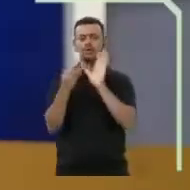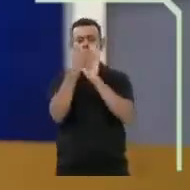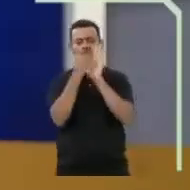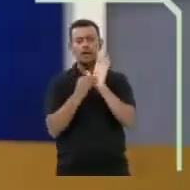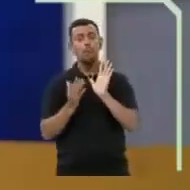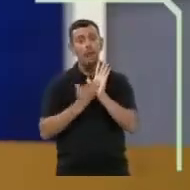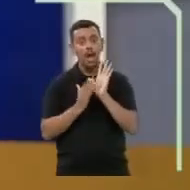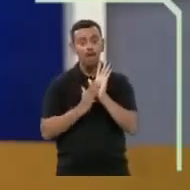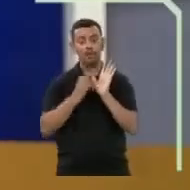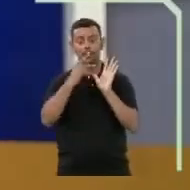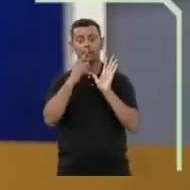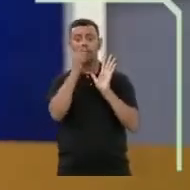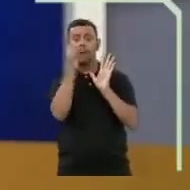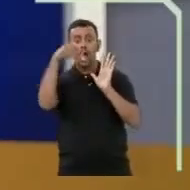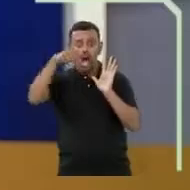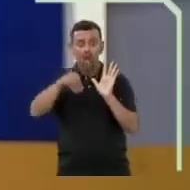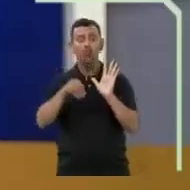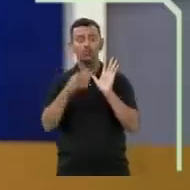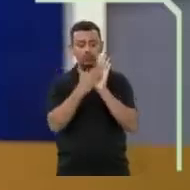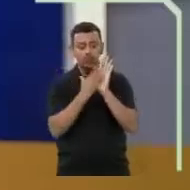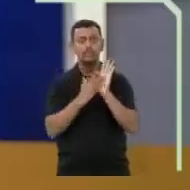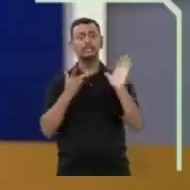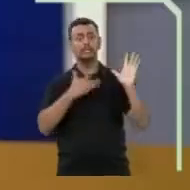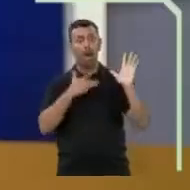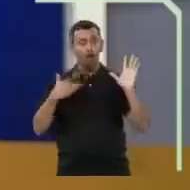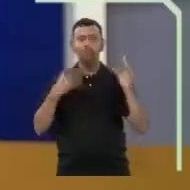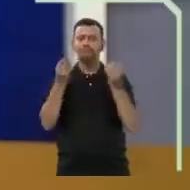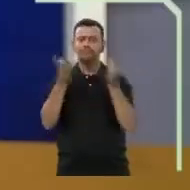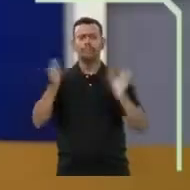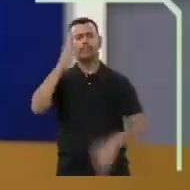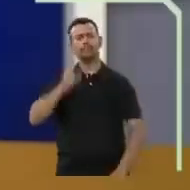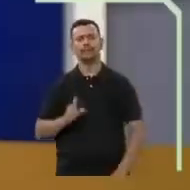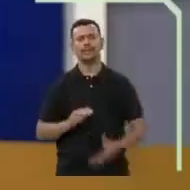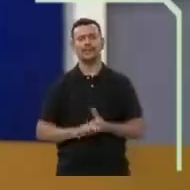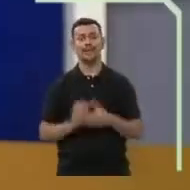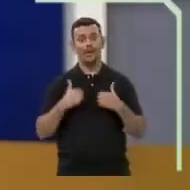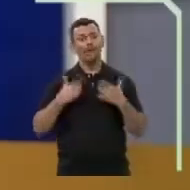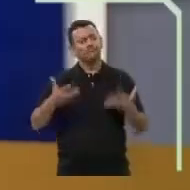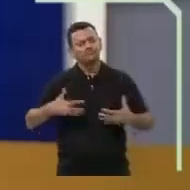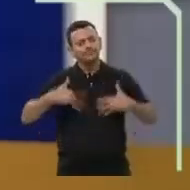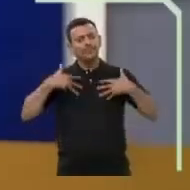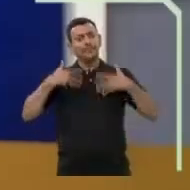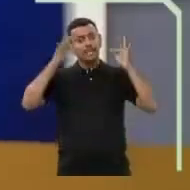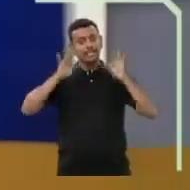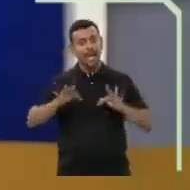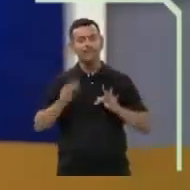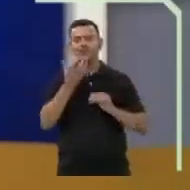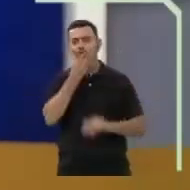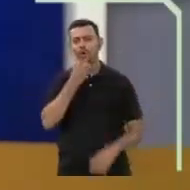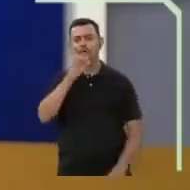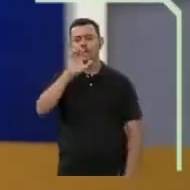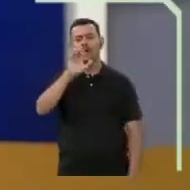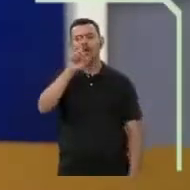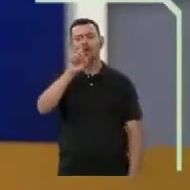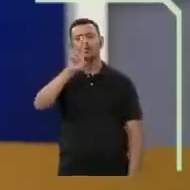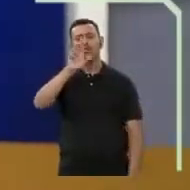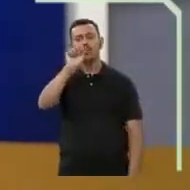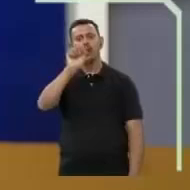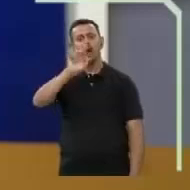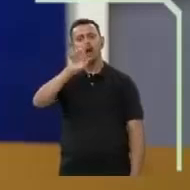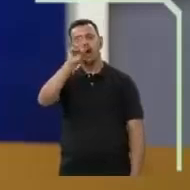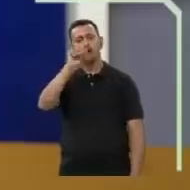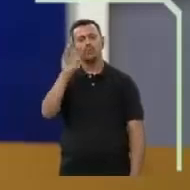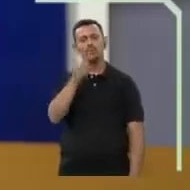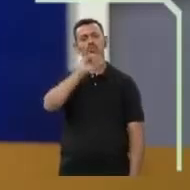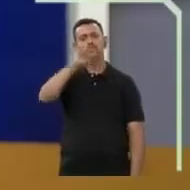no plano de saúde dos brasileiros. Eu tenho a felicidade de ter Eduardo Jorge como meu vice e ele está